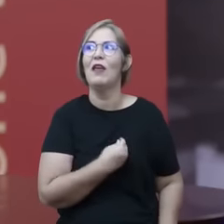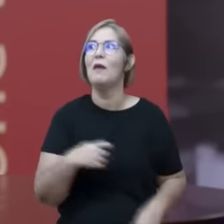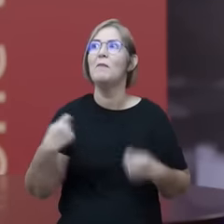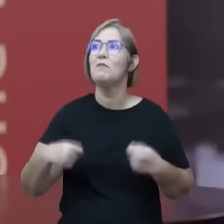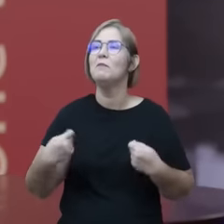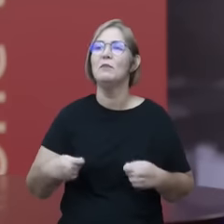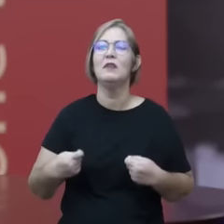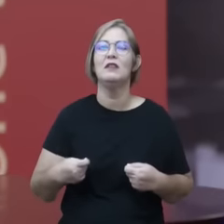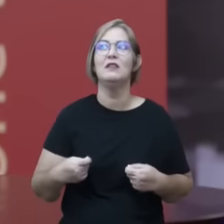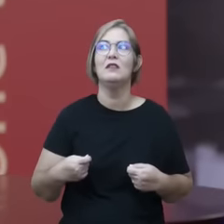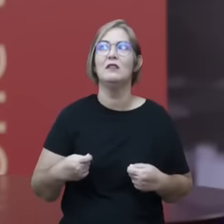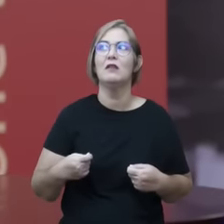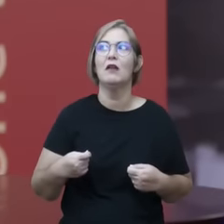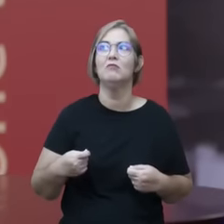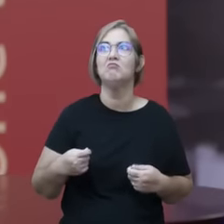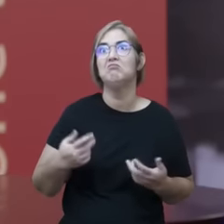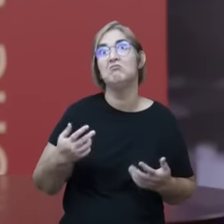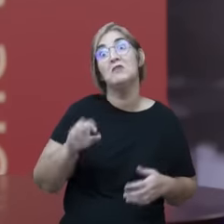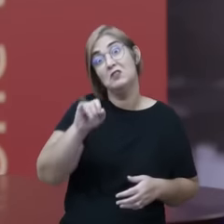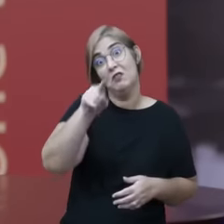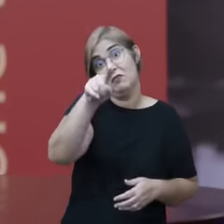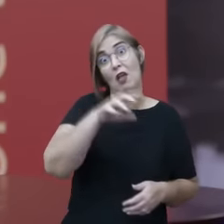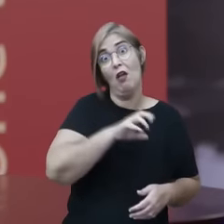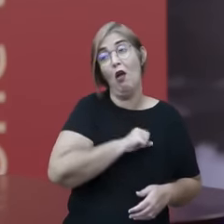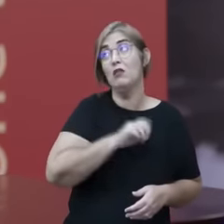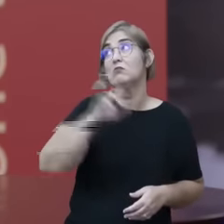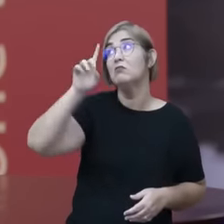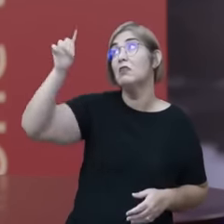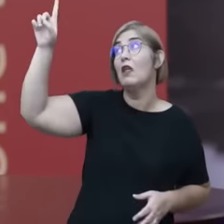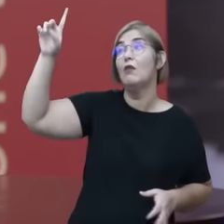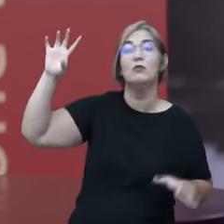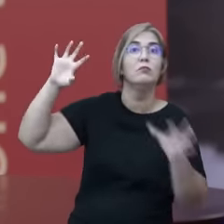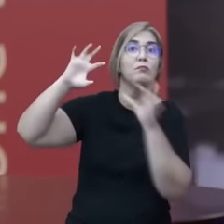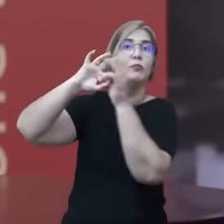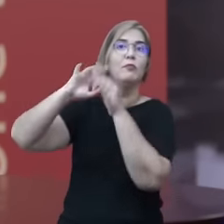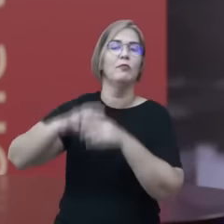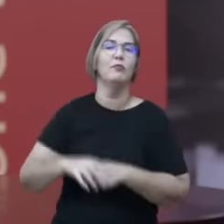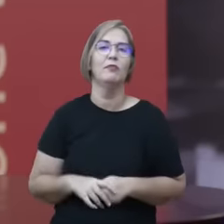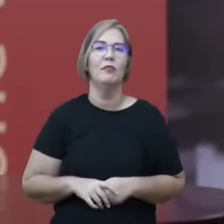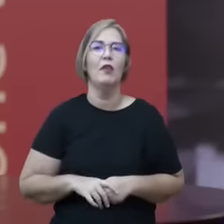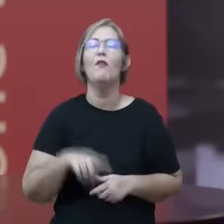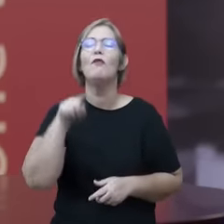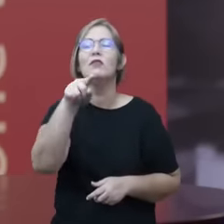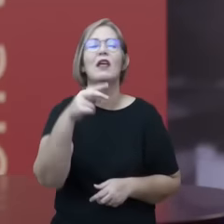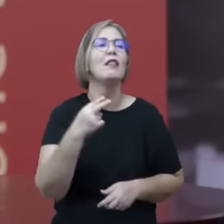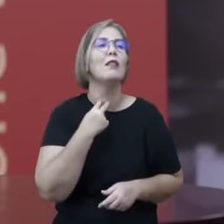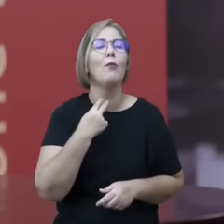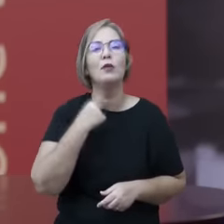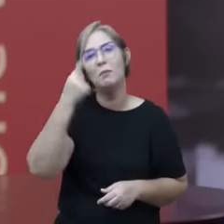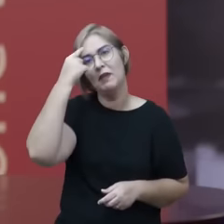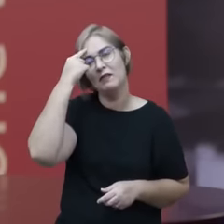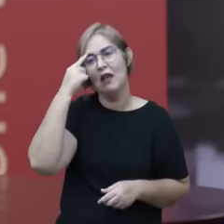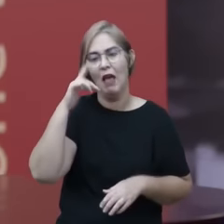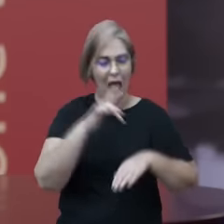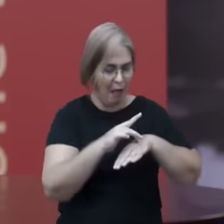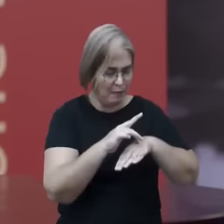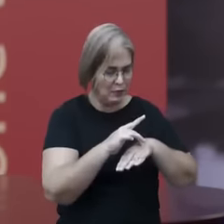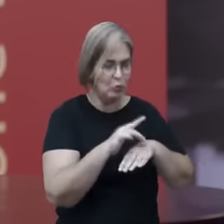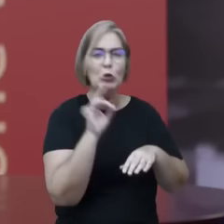abismo de Deus, se for o existencialismo cristão, desde que não você não reifique nem um absurdo,